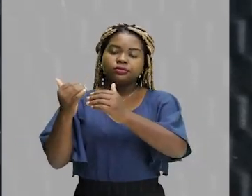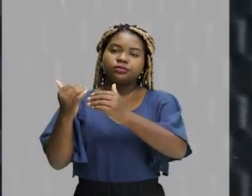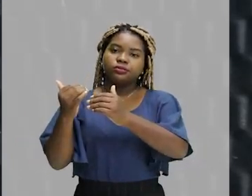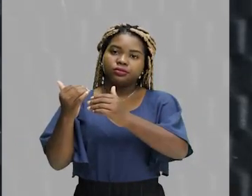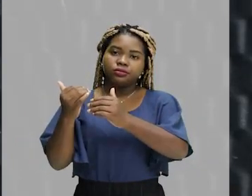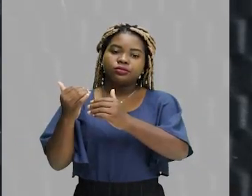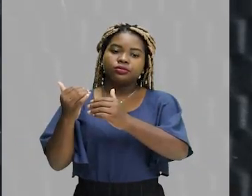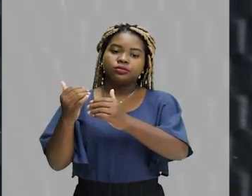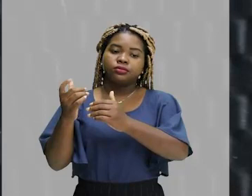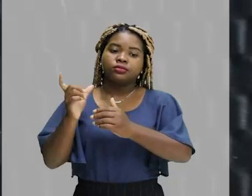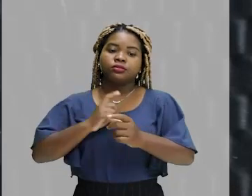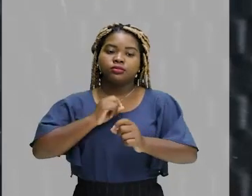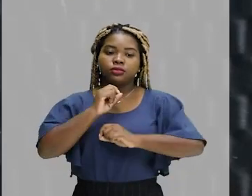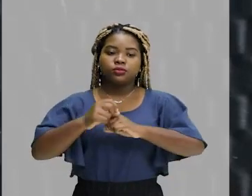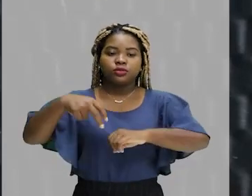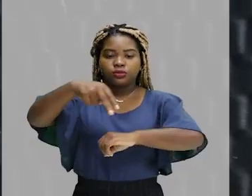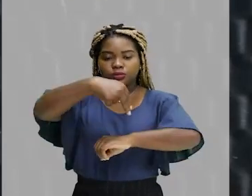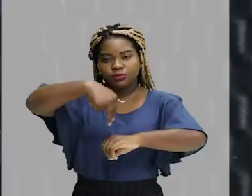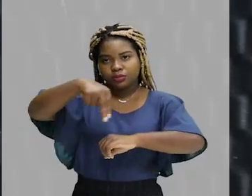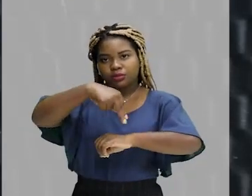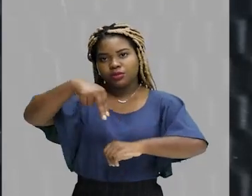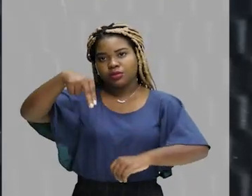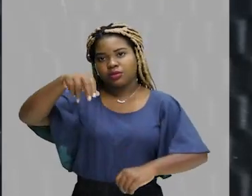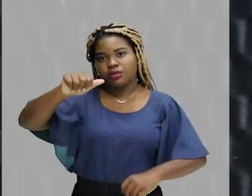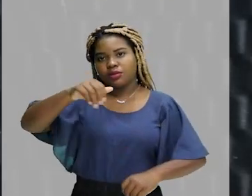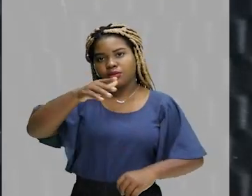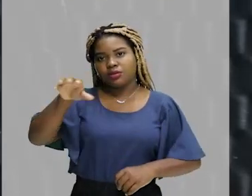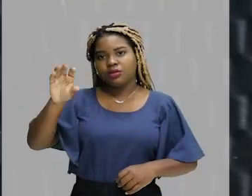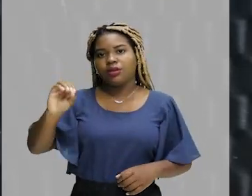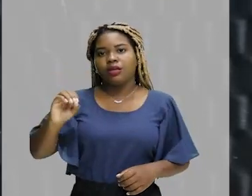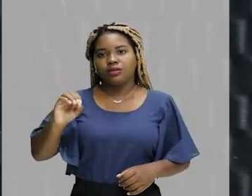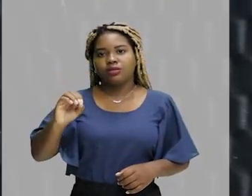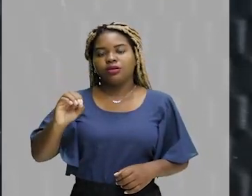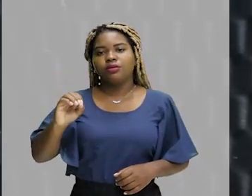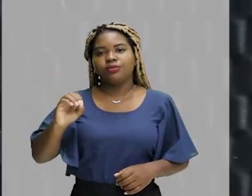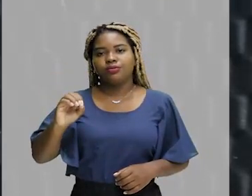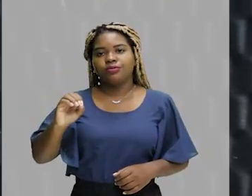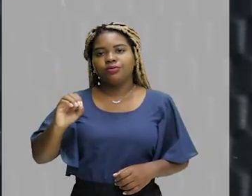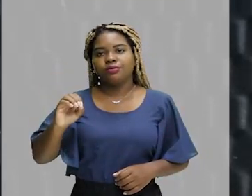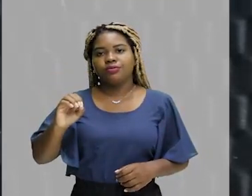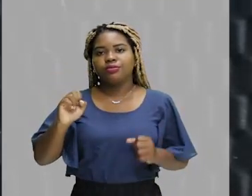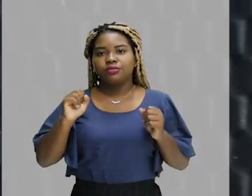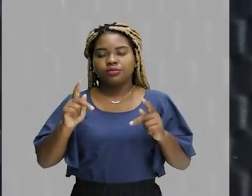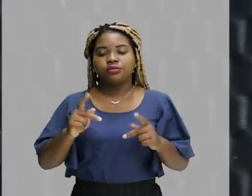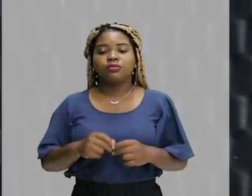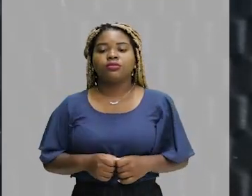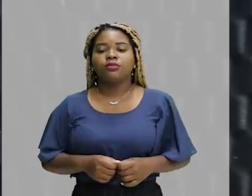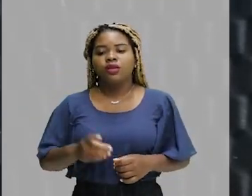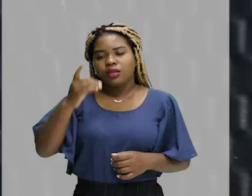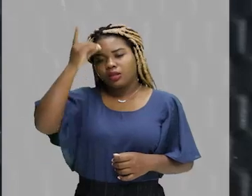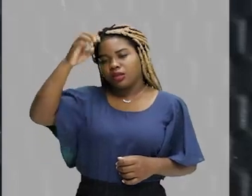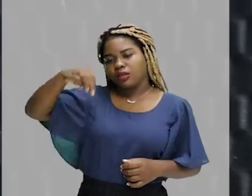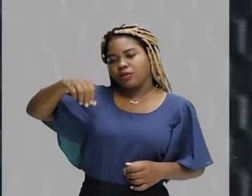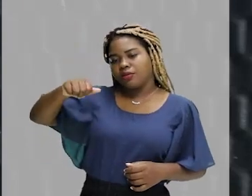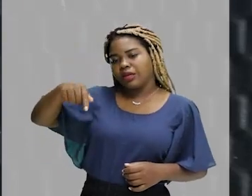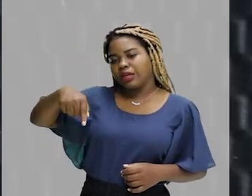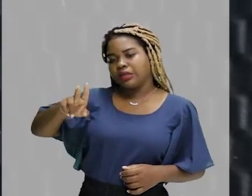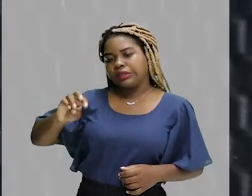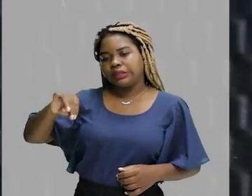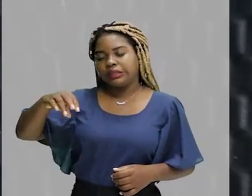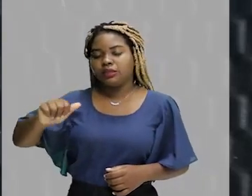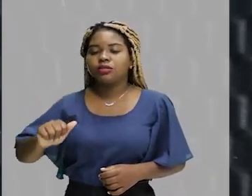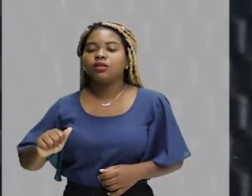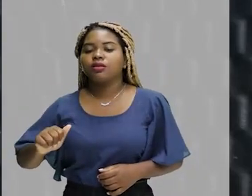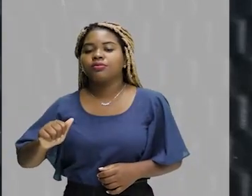temos uma nação que serve de símbolo para isso muito bem. Tá? A invenção da máquina é uma invenção muito curiosa, se você quiser você pode